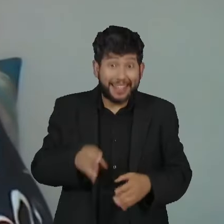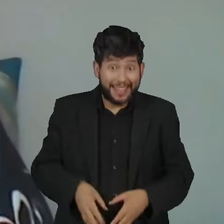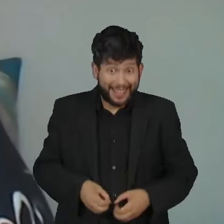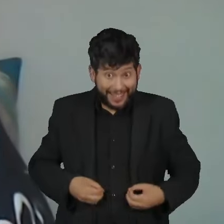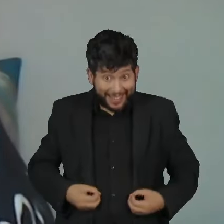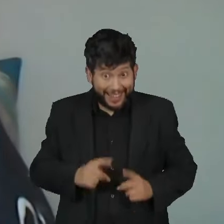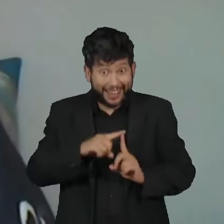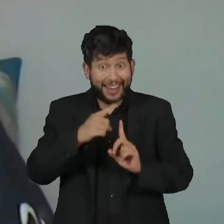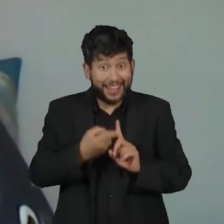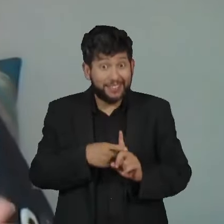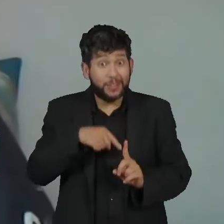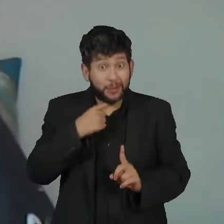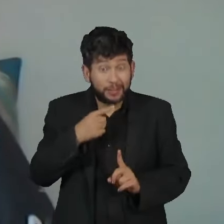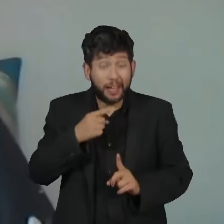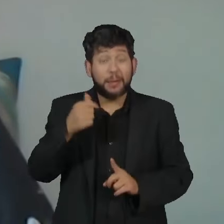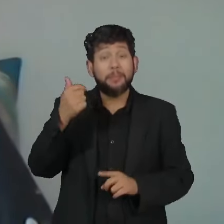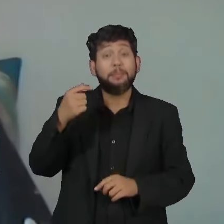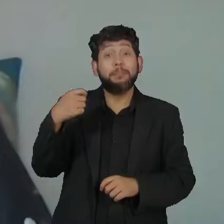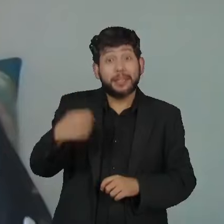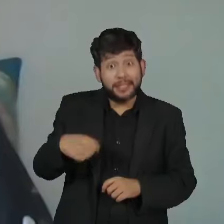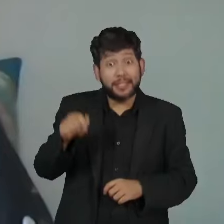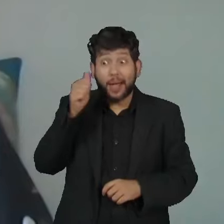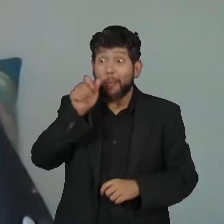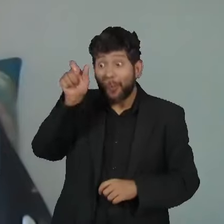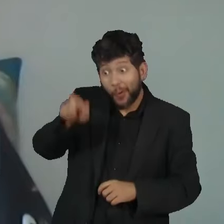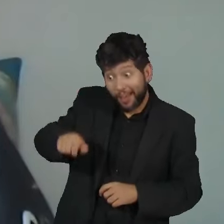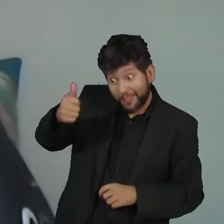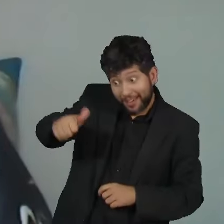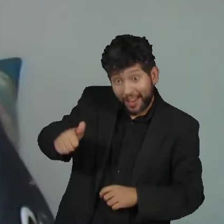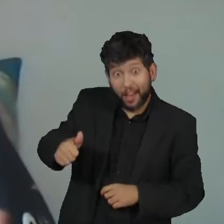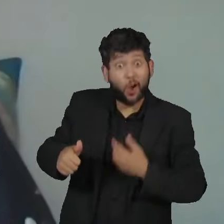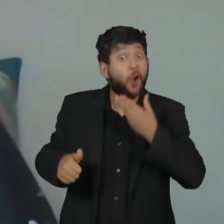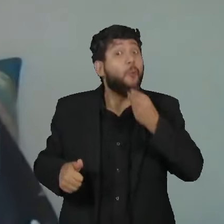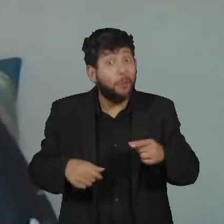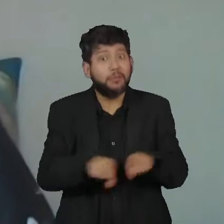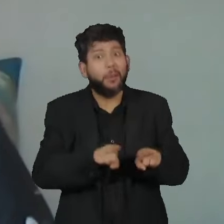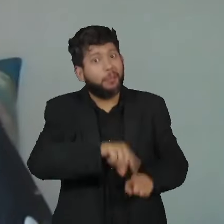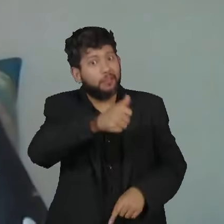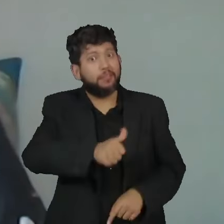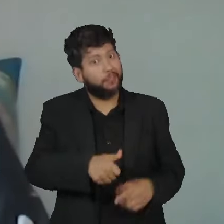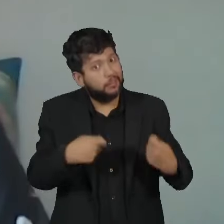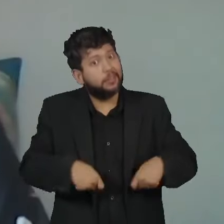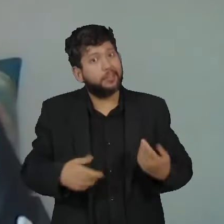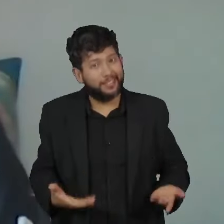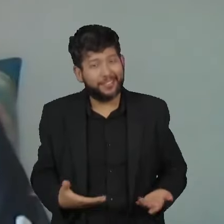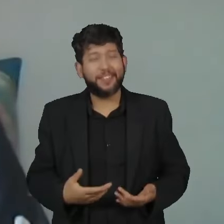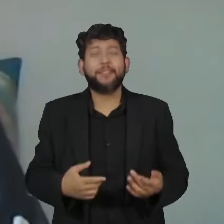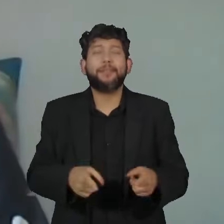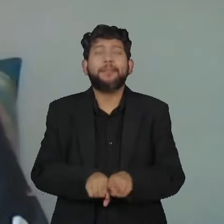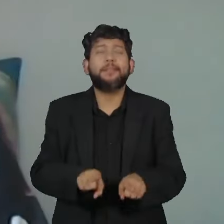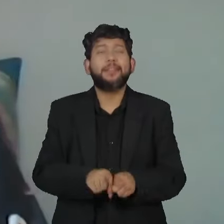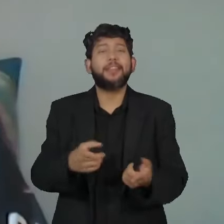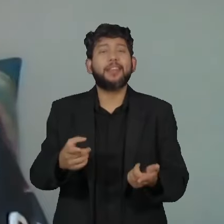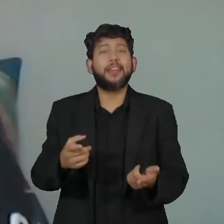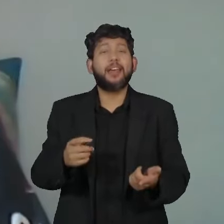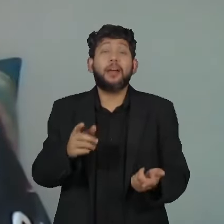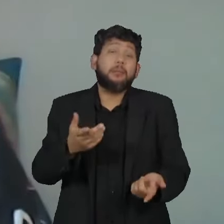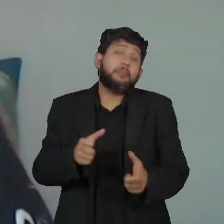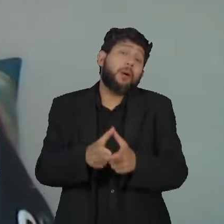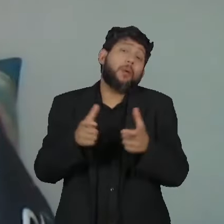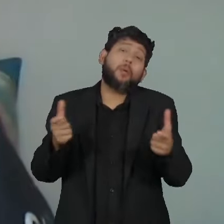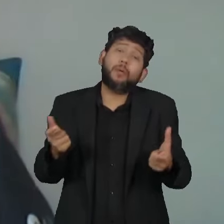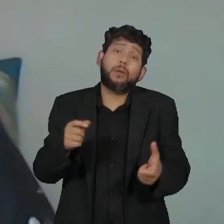é preciso avaliar a mulher e o parceiro também, e em muitas situações a opção vai